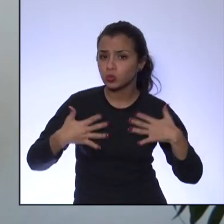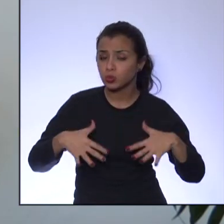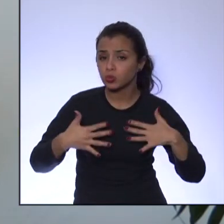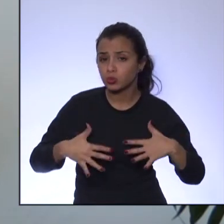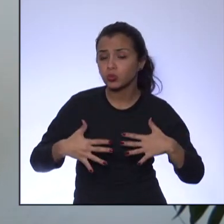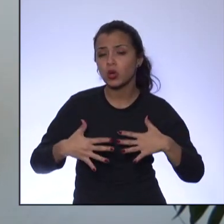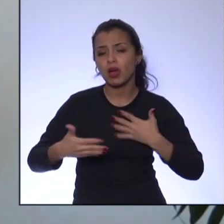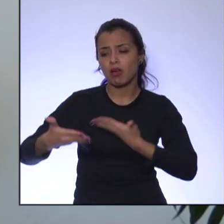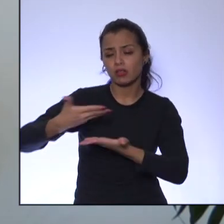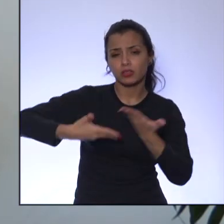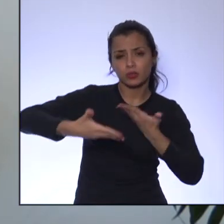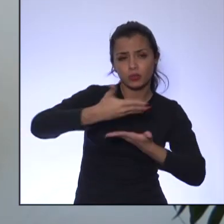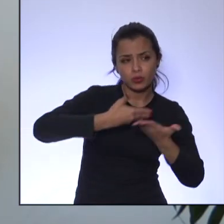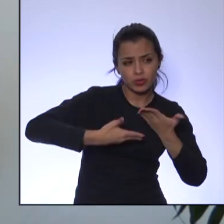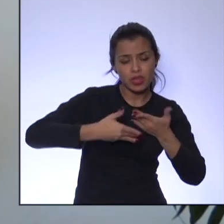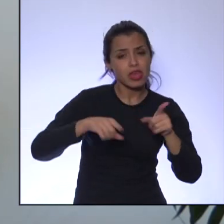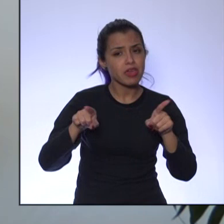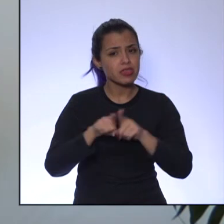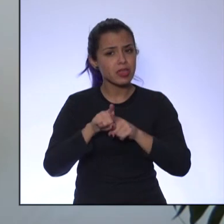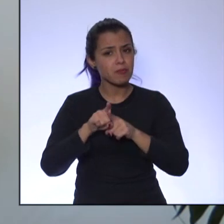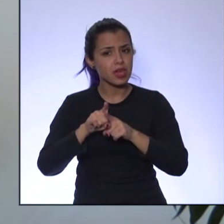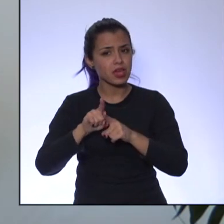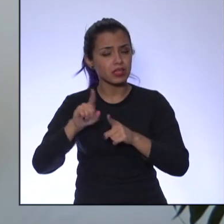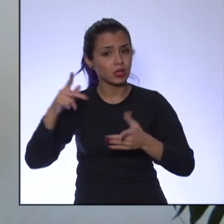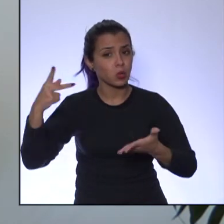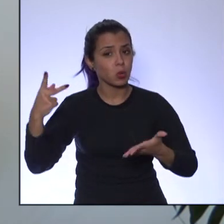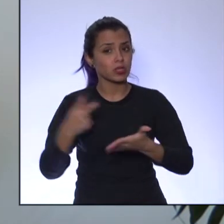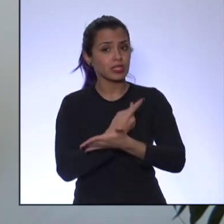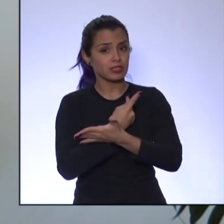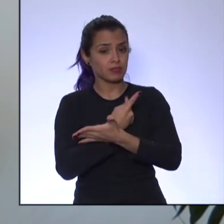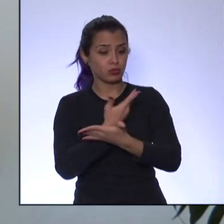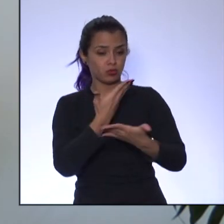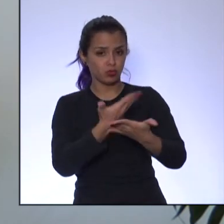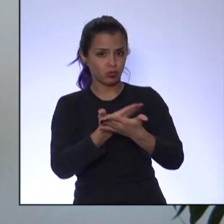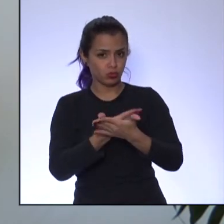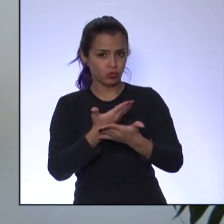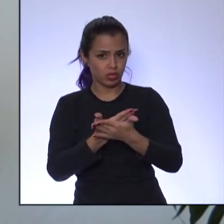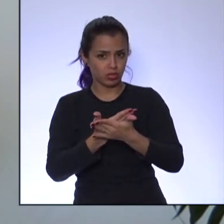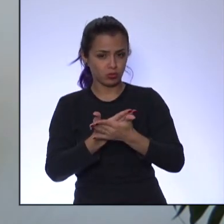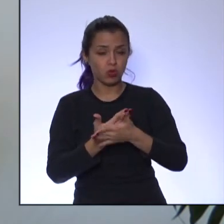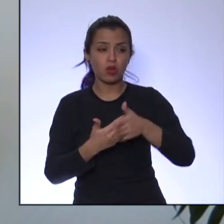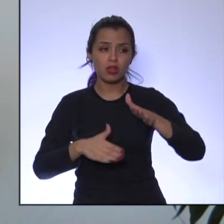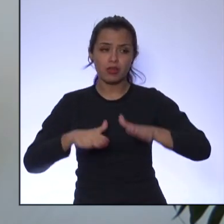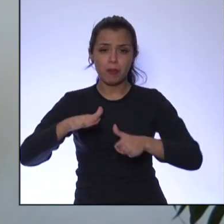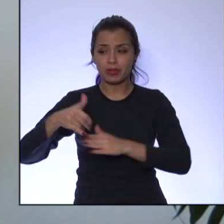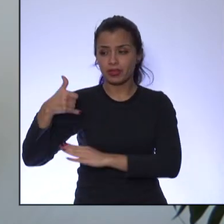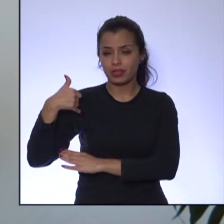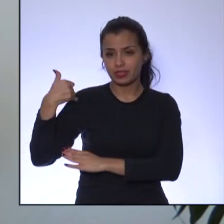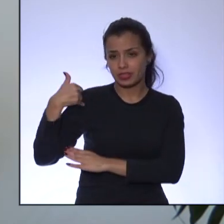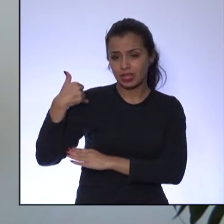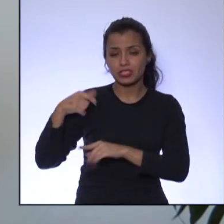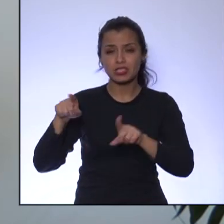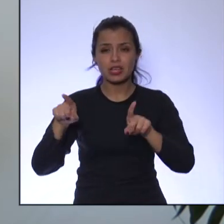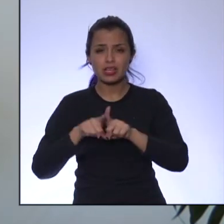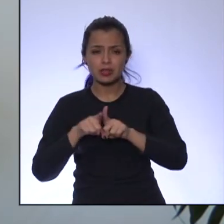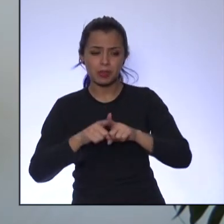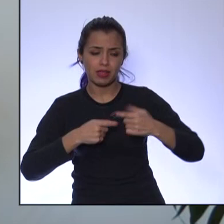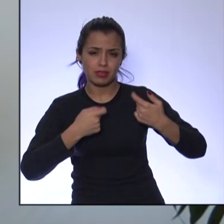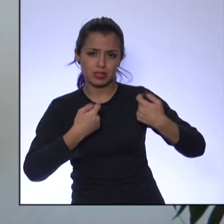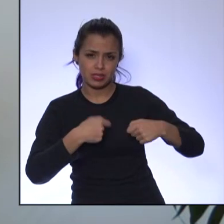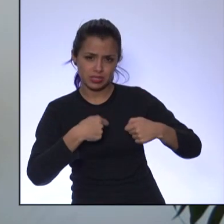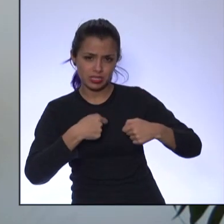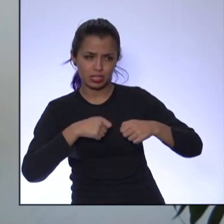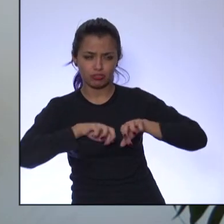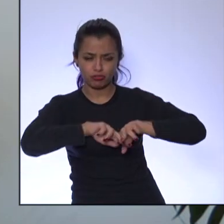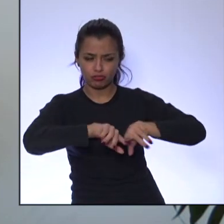relações dinâmicas e dos fenômenos estudados, da sua faixa etária e da necessidade de construção de